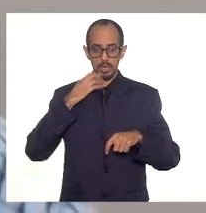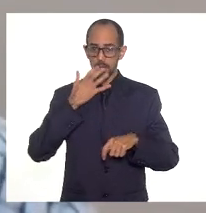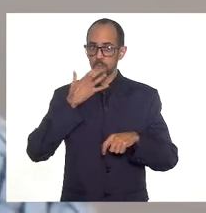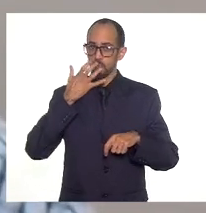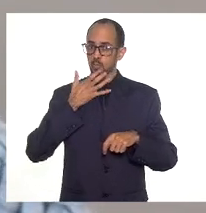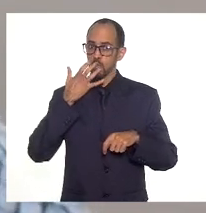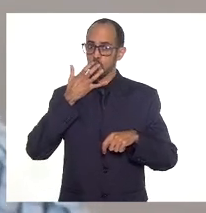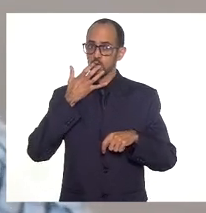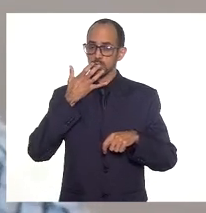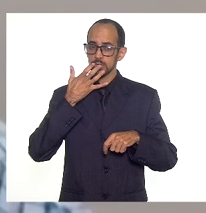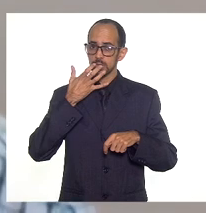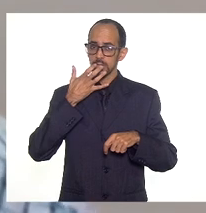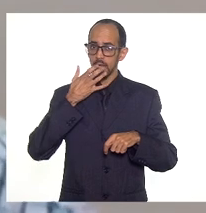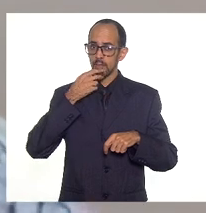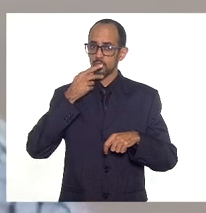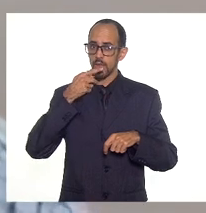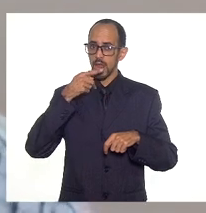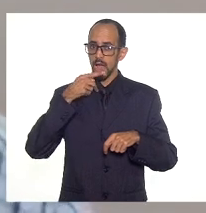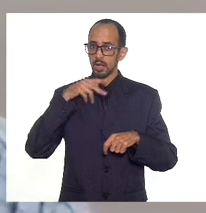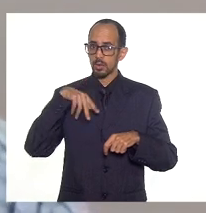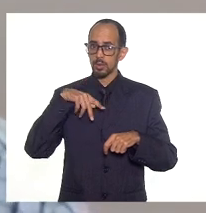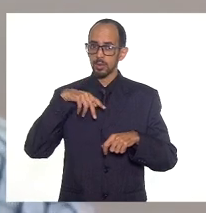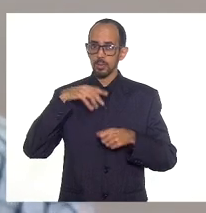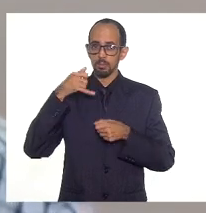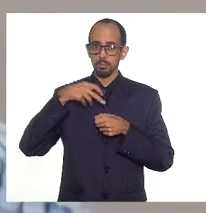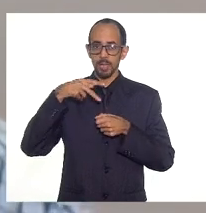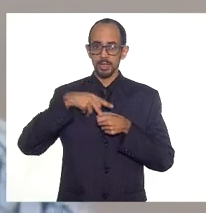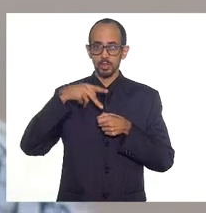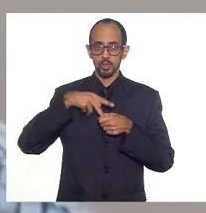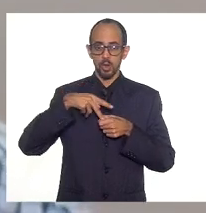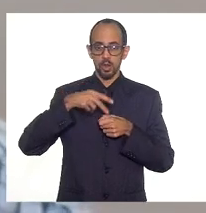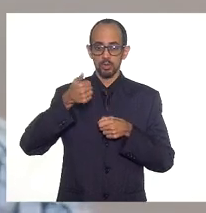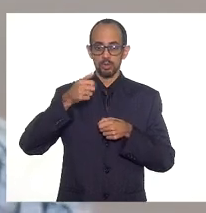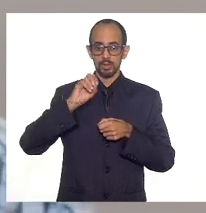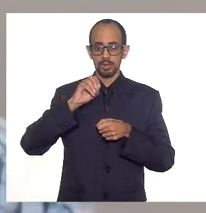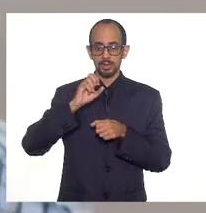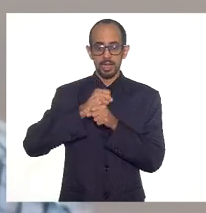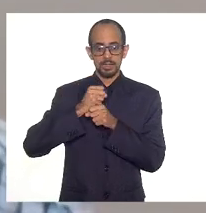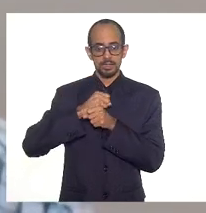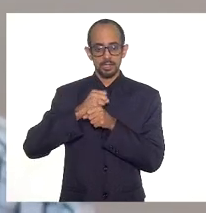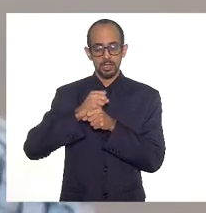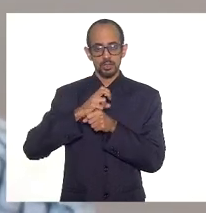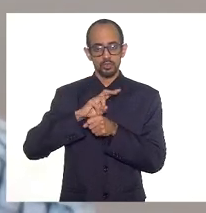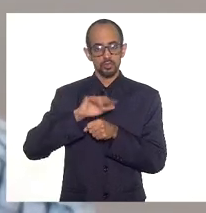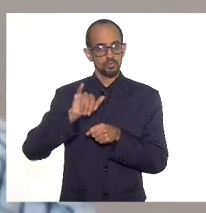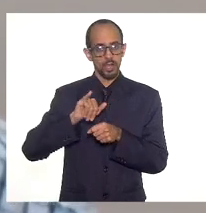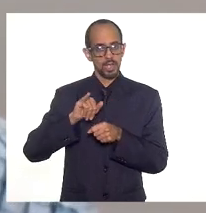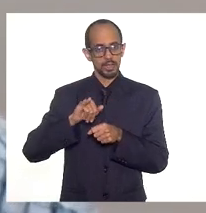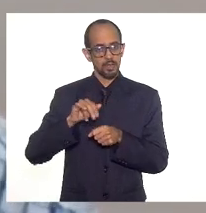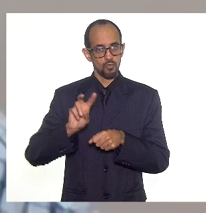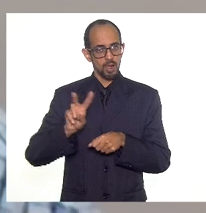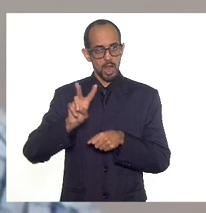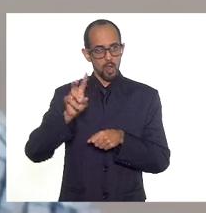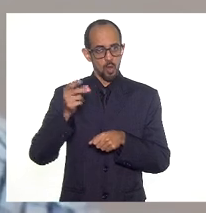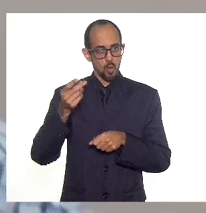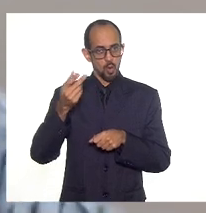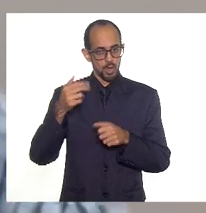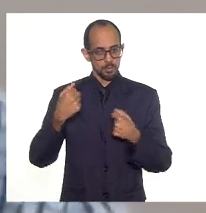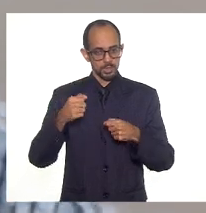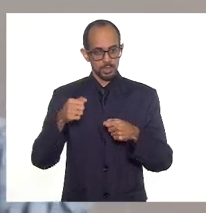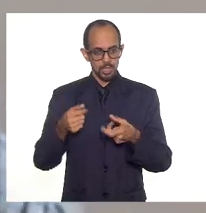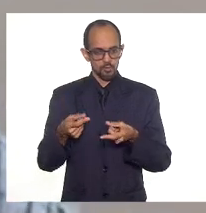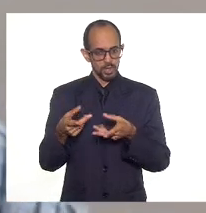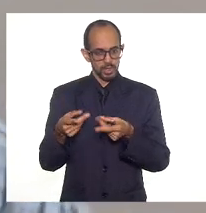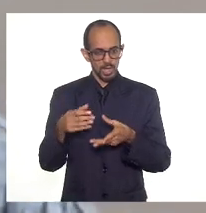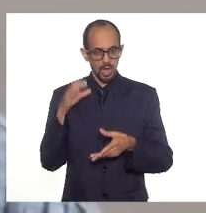dessas pessoas dizer que o petróleo daqui a 10 anos, 20 anos, já não vai valer nada, ou alguma coisa assim, então tem que vender tudo correndo, que tem